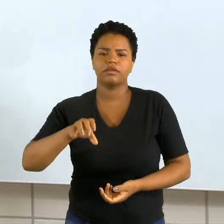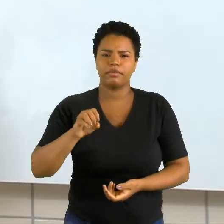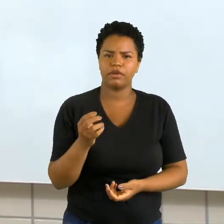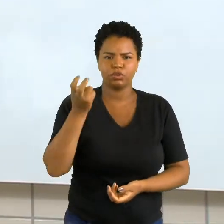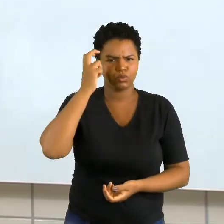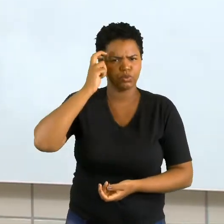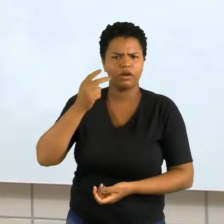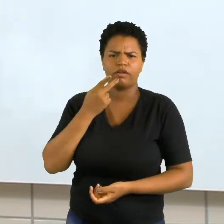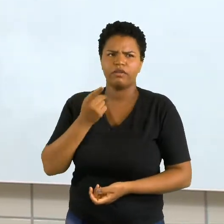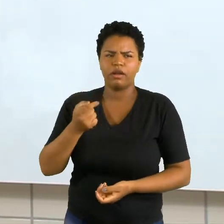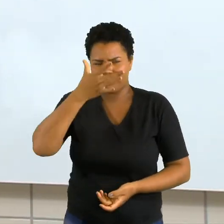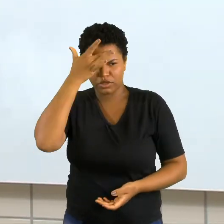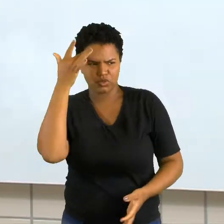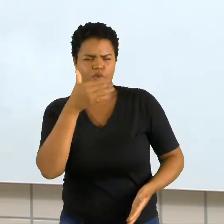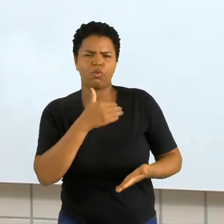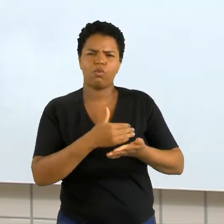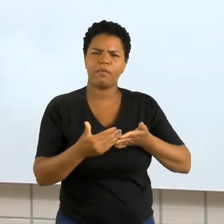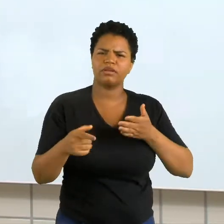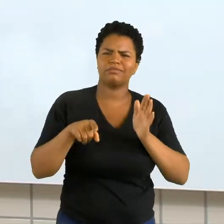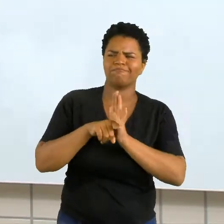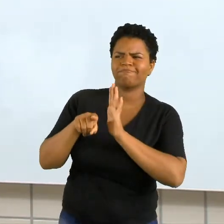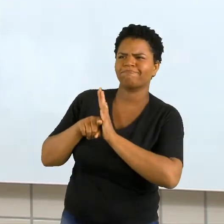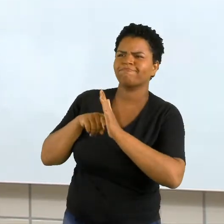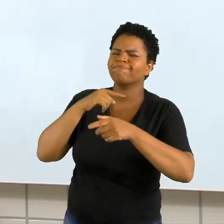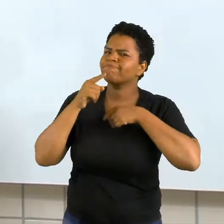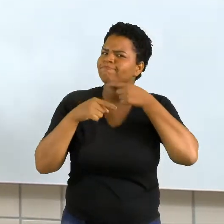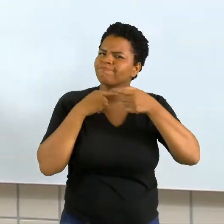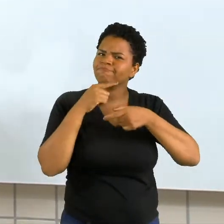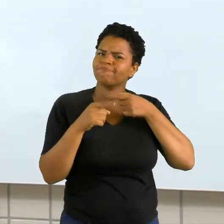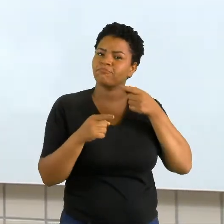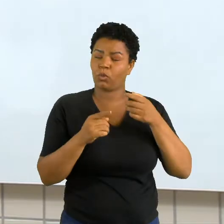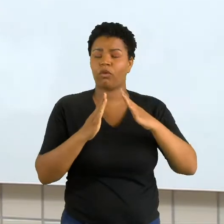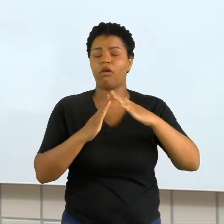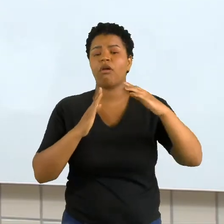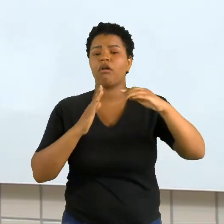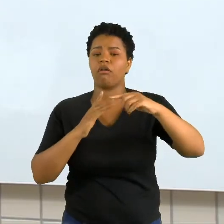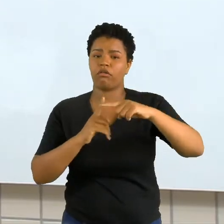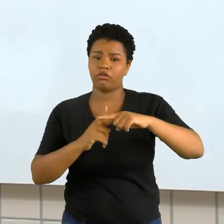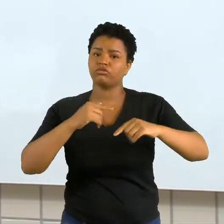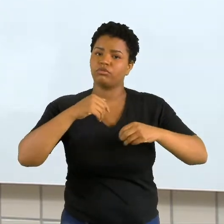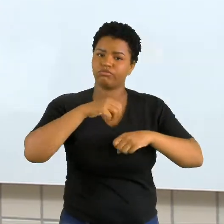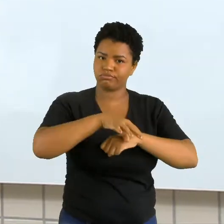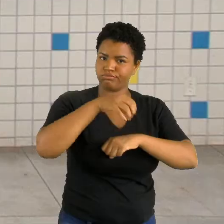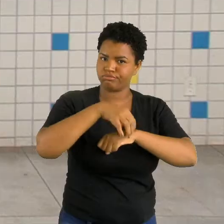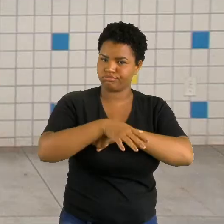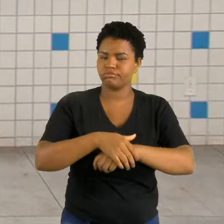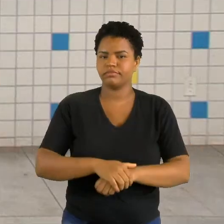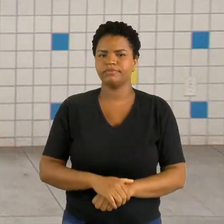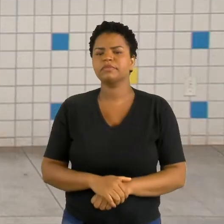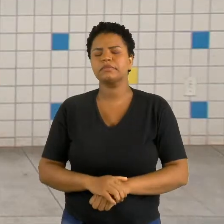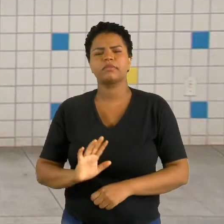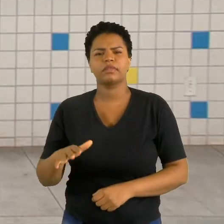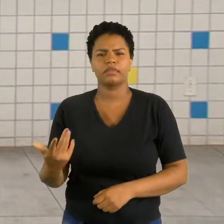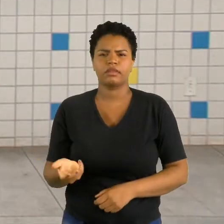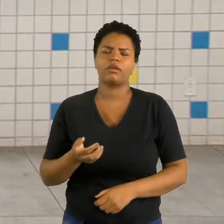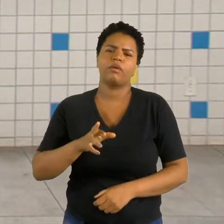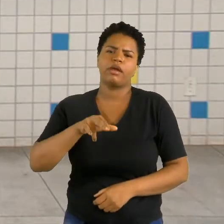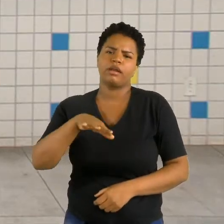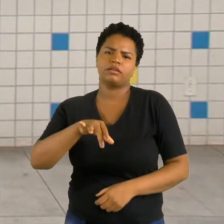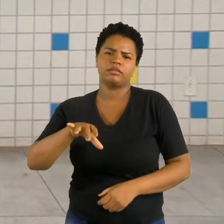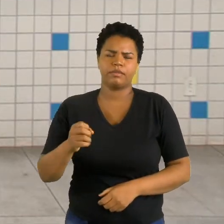comecem a questionar, o que a igreja transmitia para eles. Então, o renascimento cultural, junto com suas